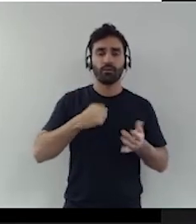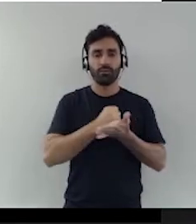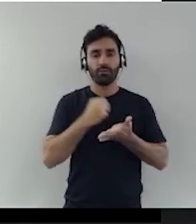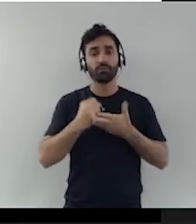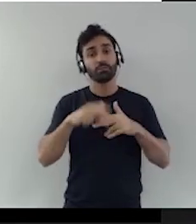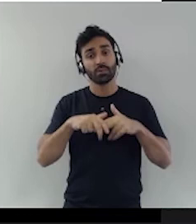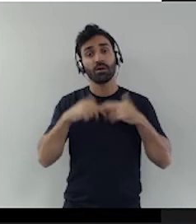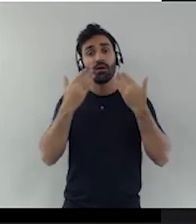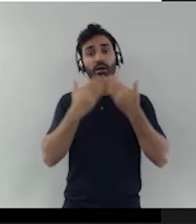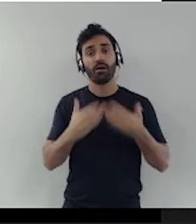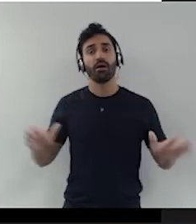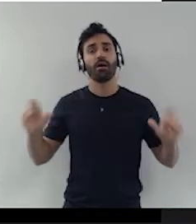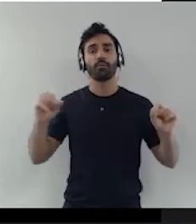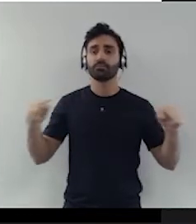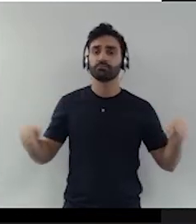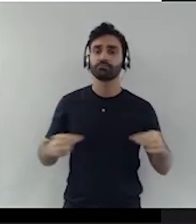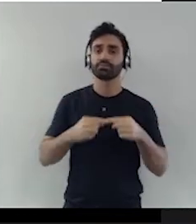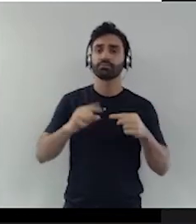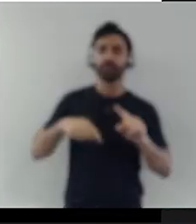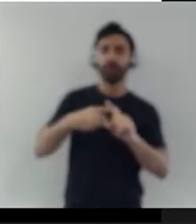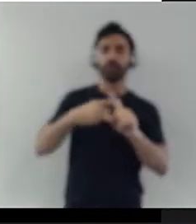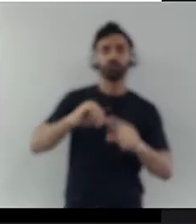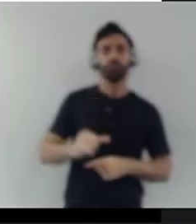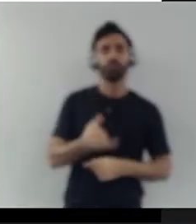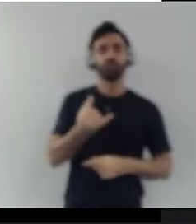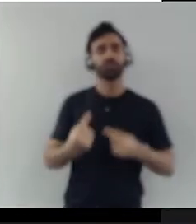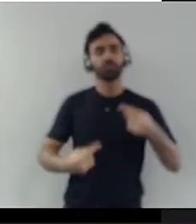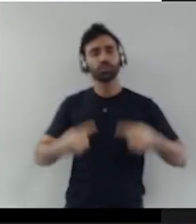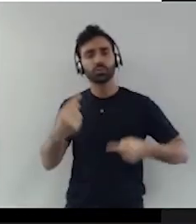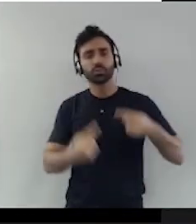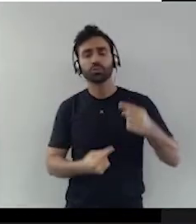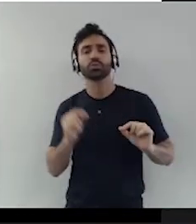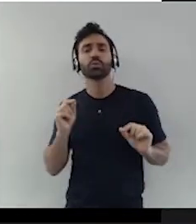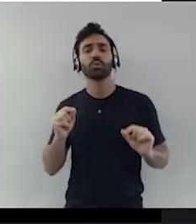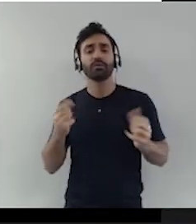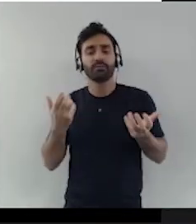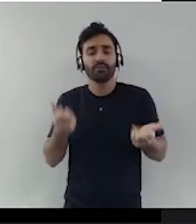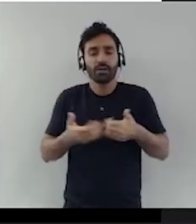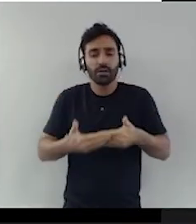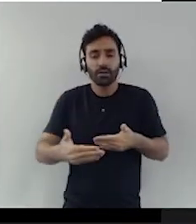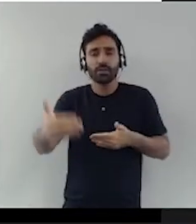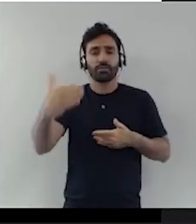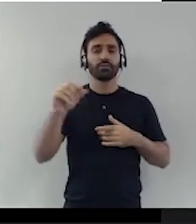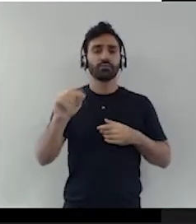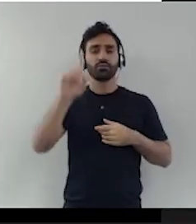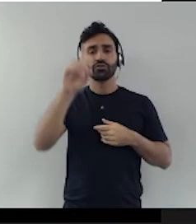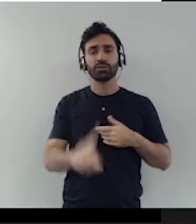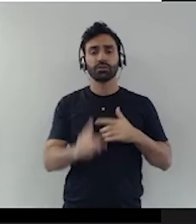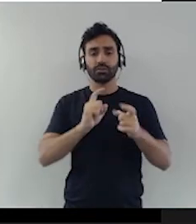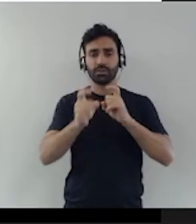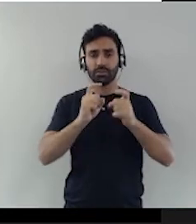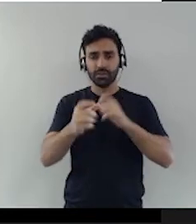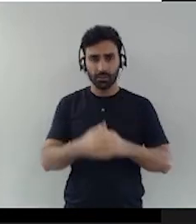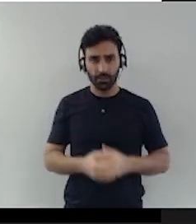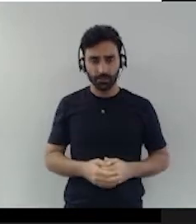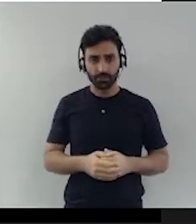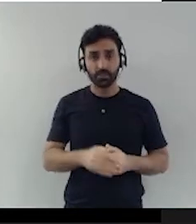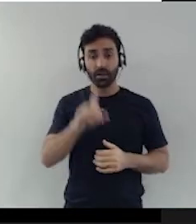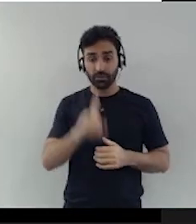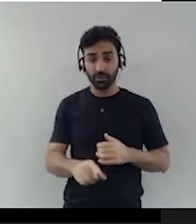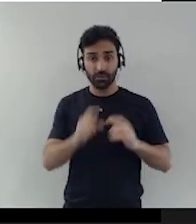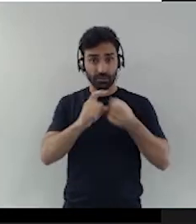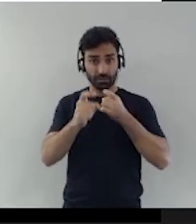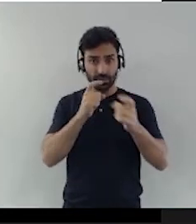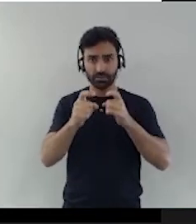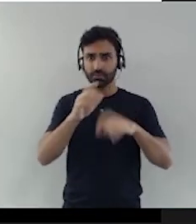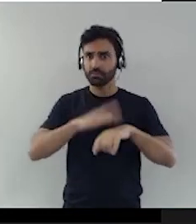portanto, uma janela de oportunidade para discutir o que nós vamos ter pela frente no âmbito do direito administrativo. Um direito administrativo muito